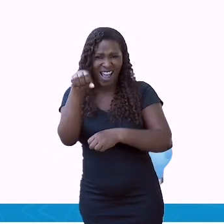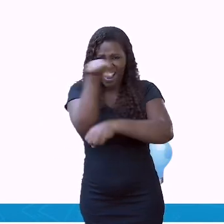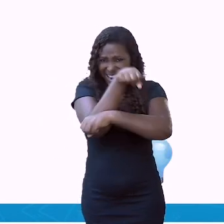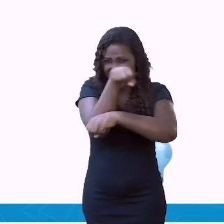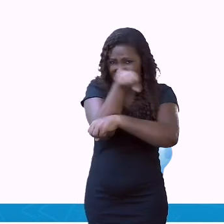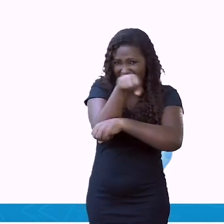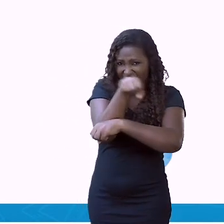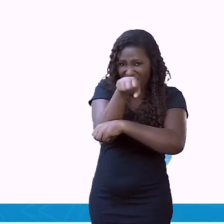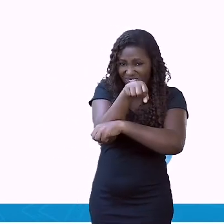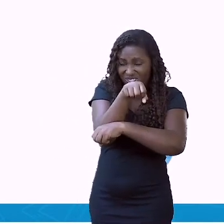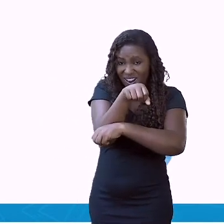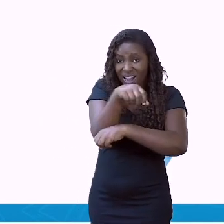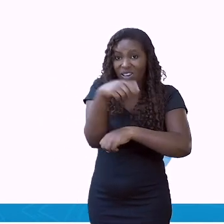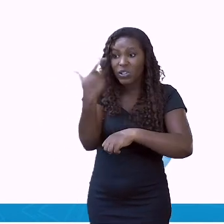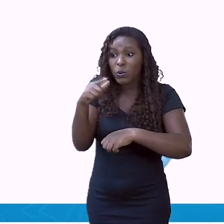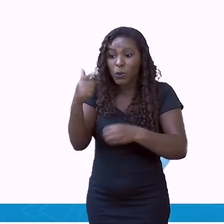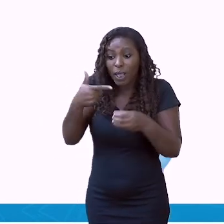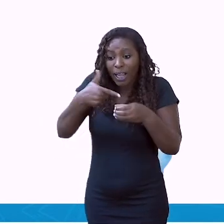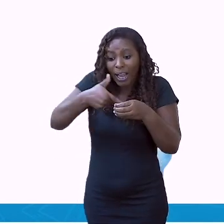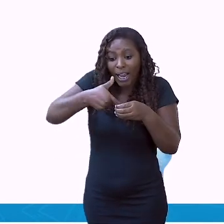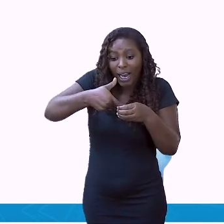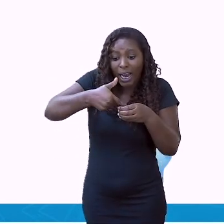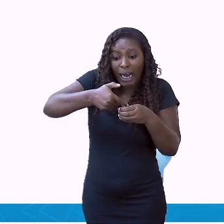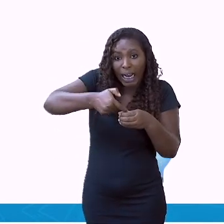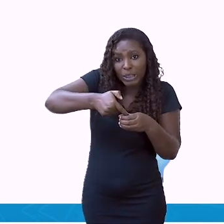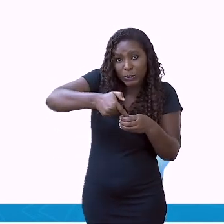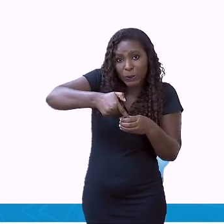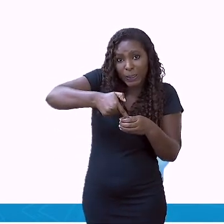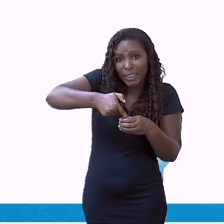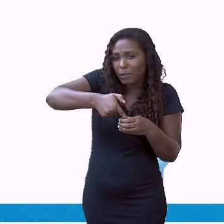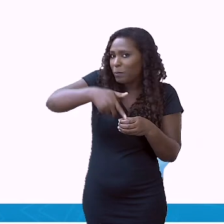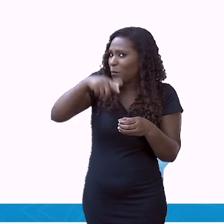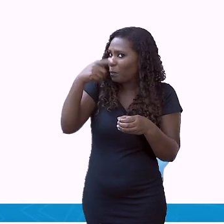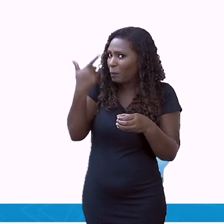Isso é uma questão que nós temos que procurar